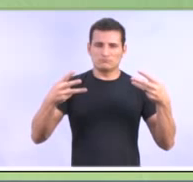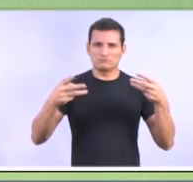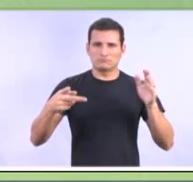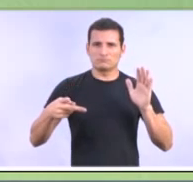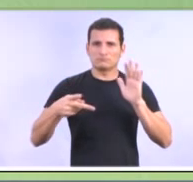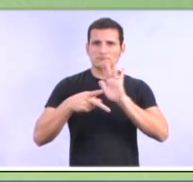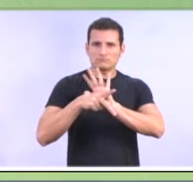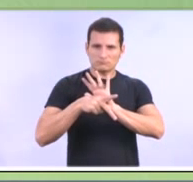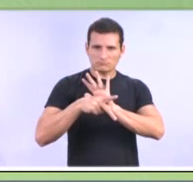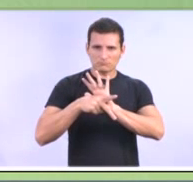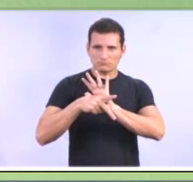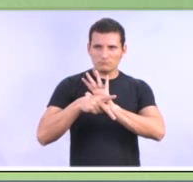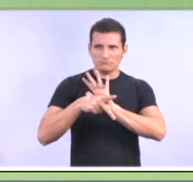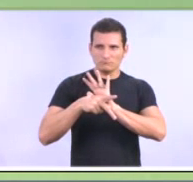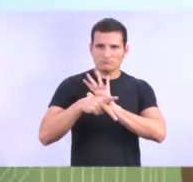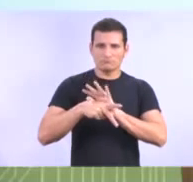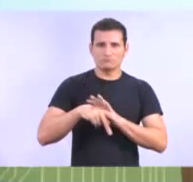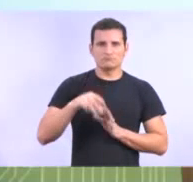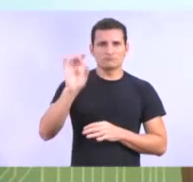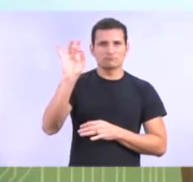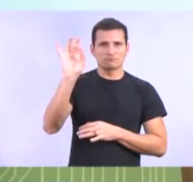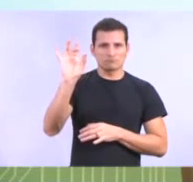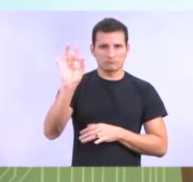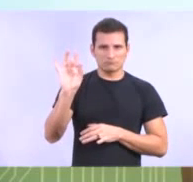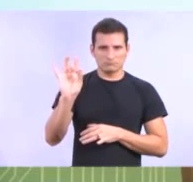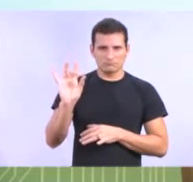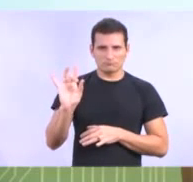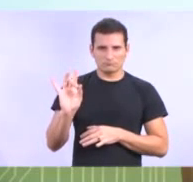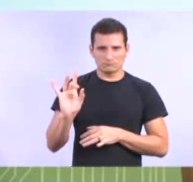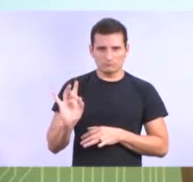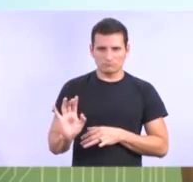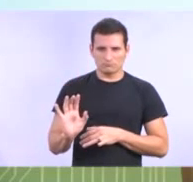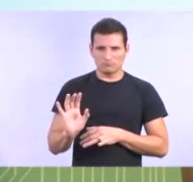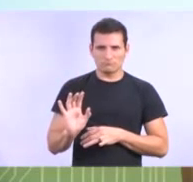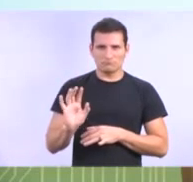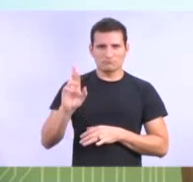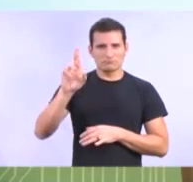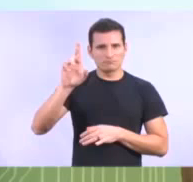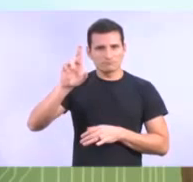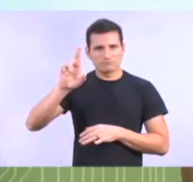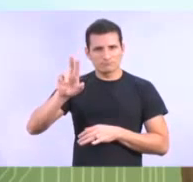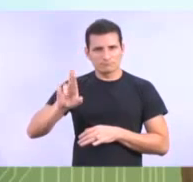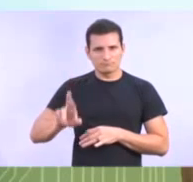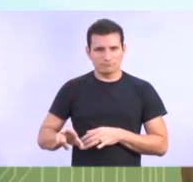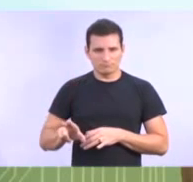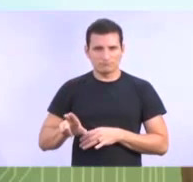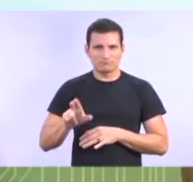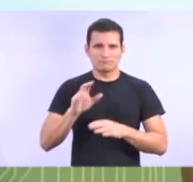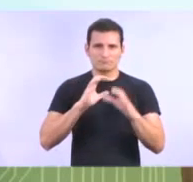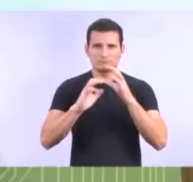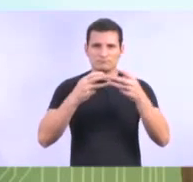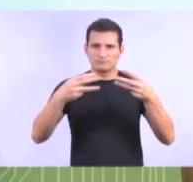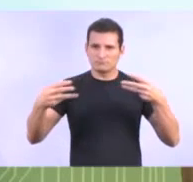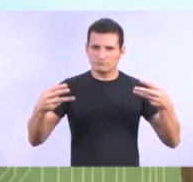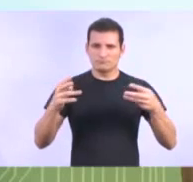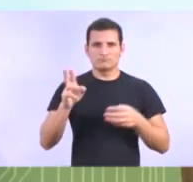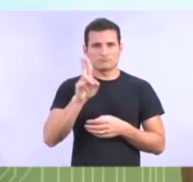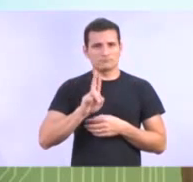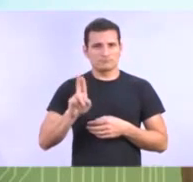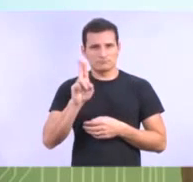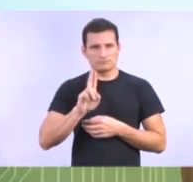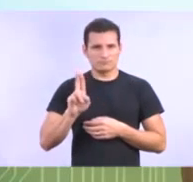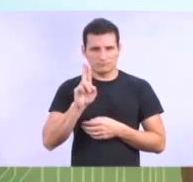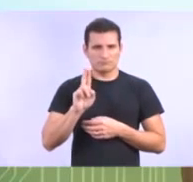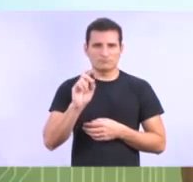em que cada tipo de comunicação, cada tipo de comunicação em rede, utilizava um